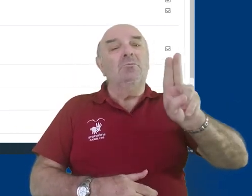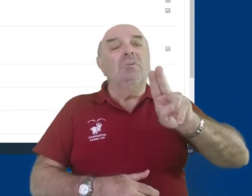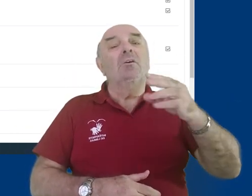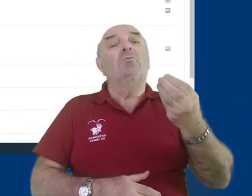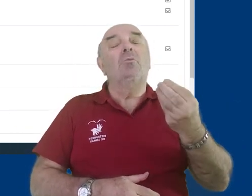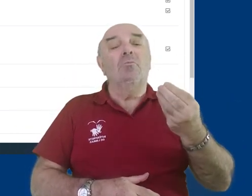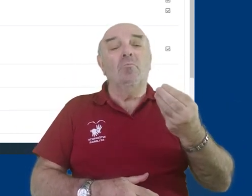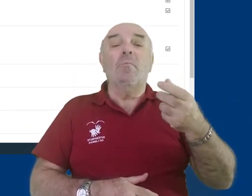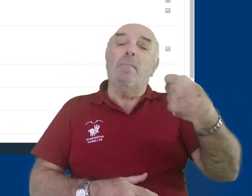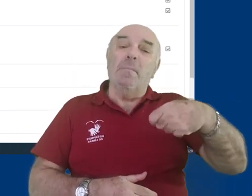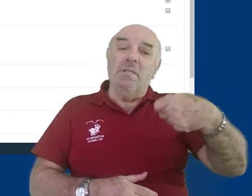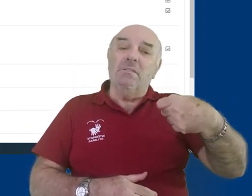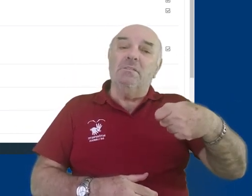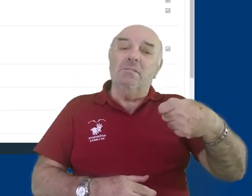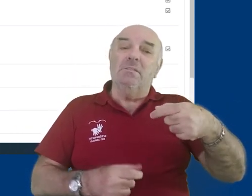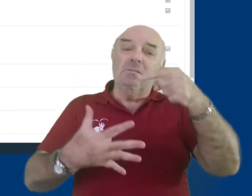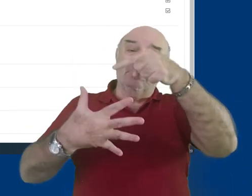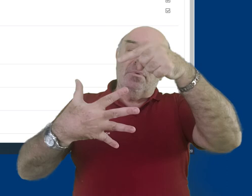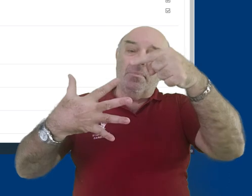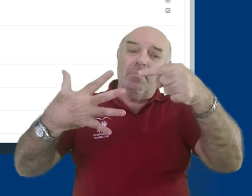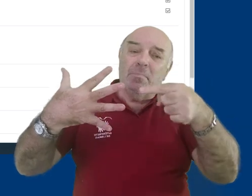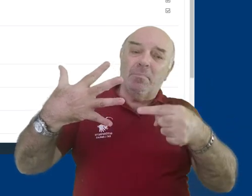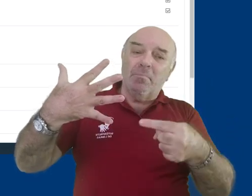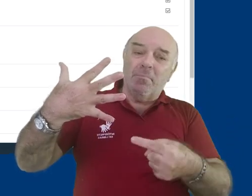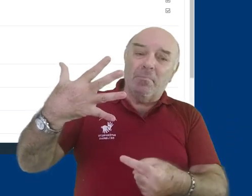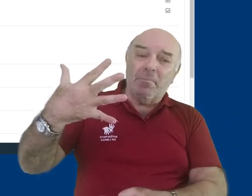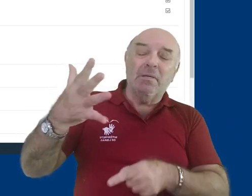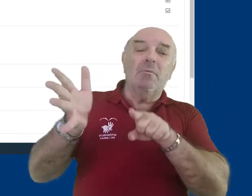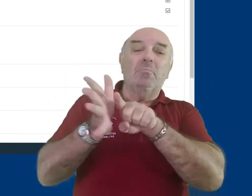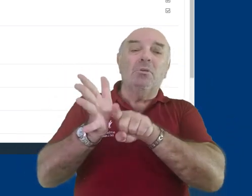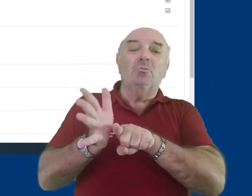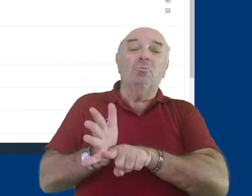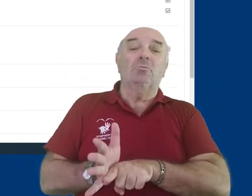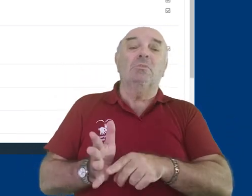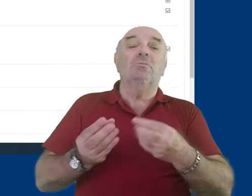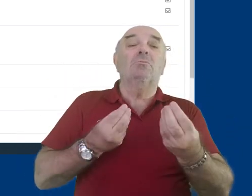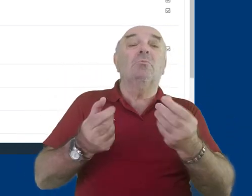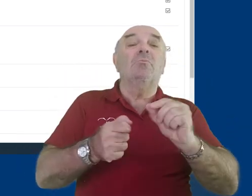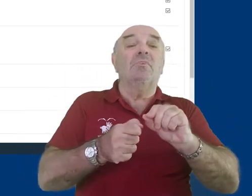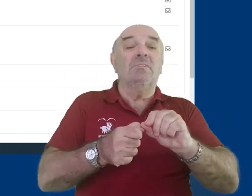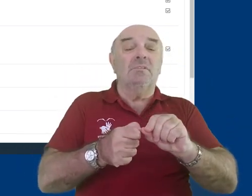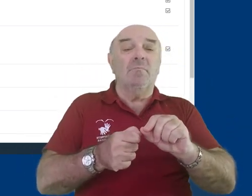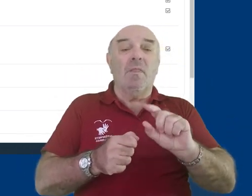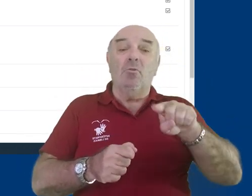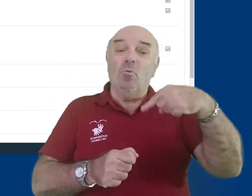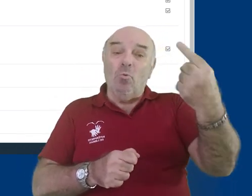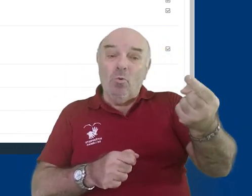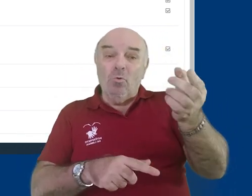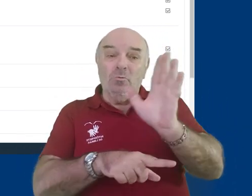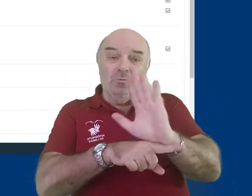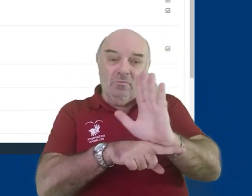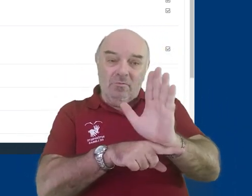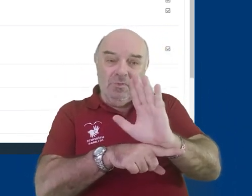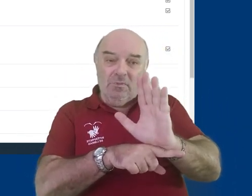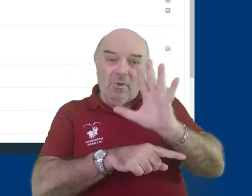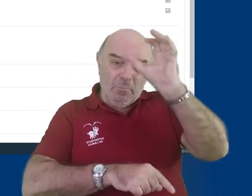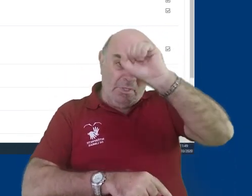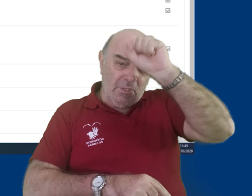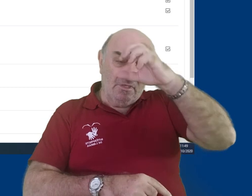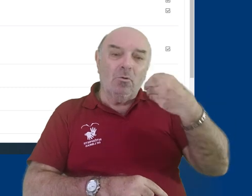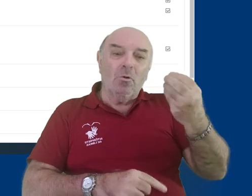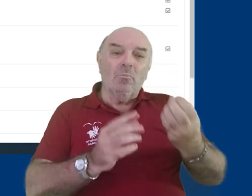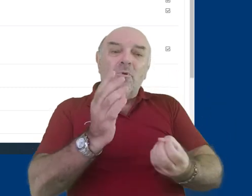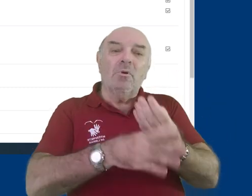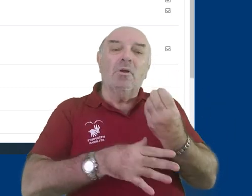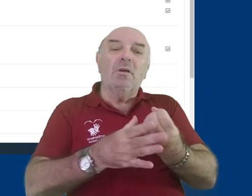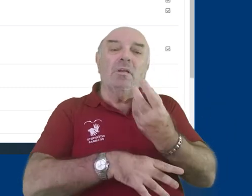item questionário aqui na página do curso. Para ser usado, o questionário agora precisa de questões. E no